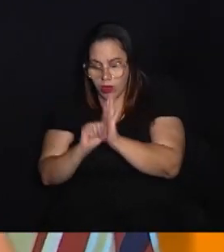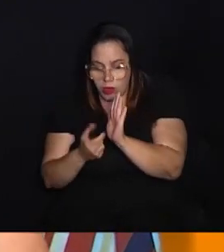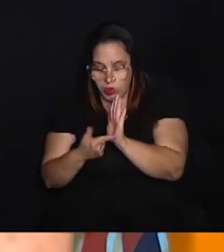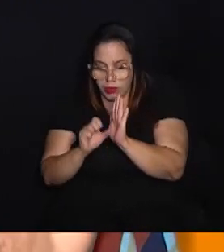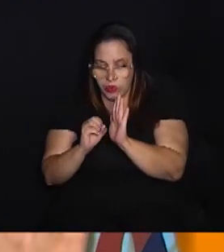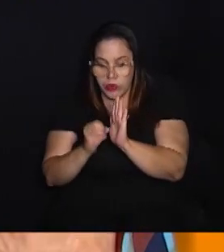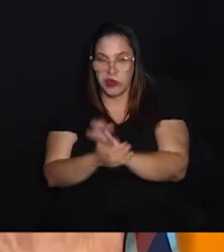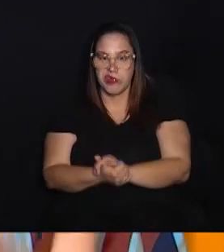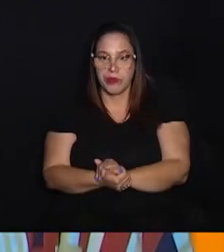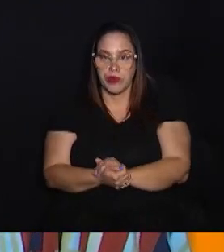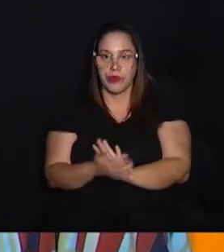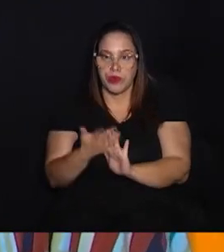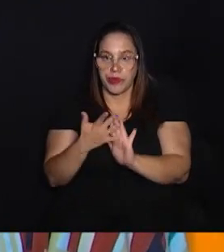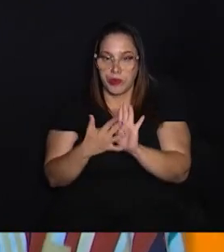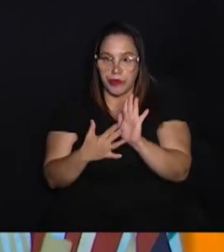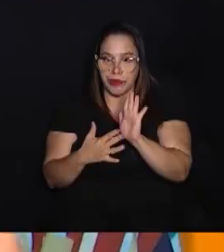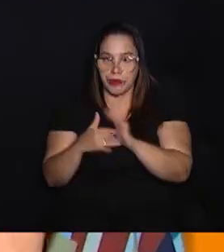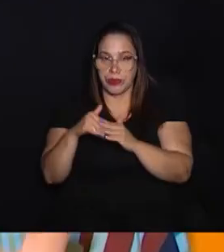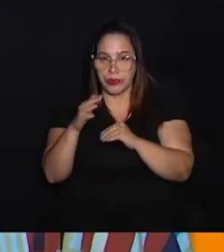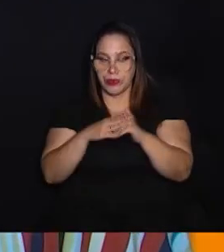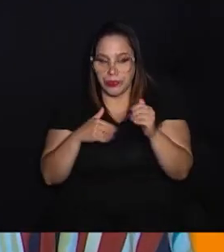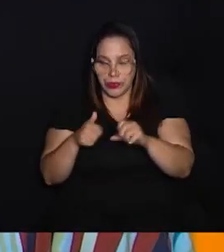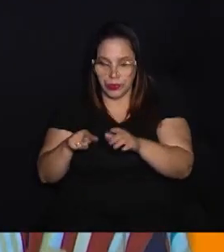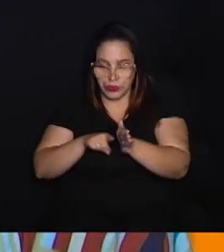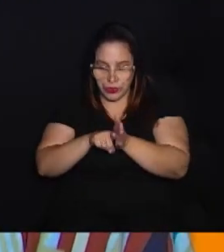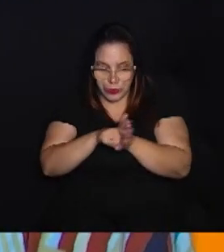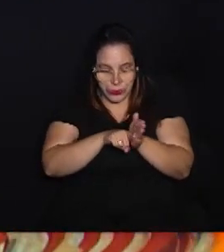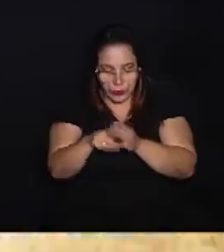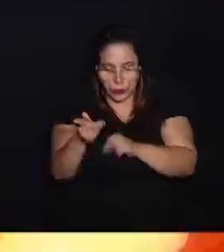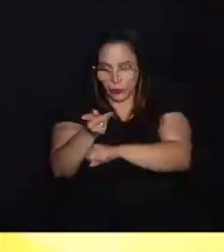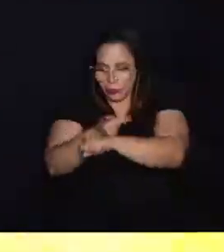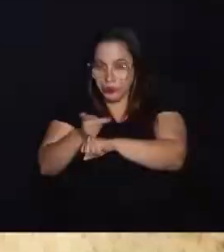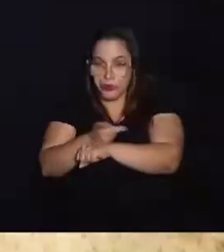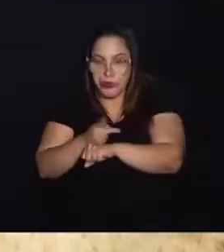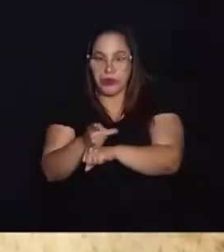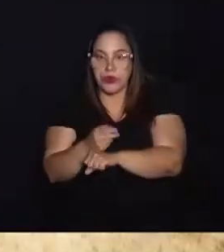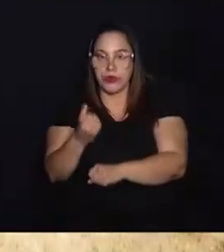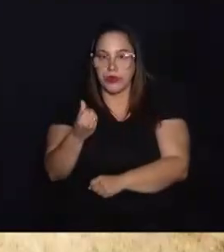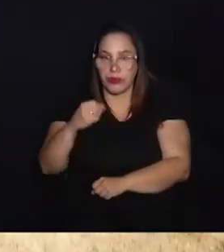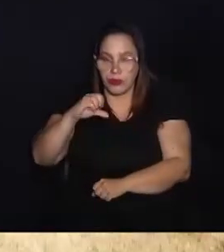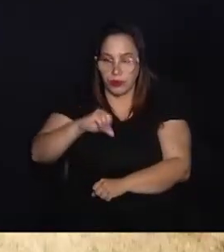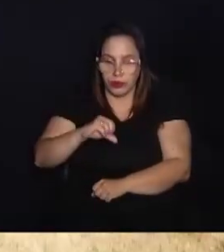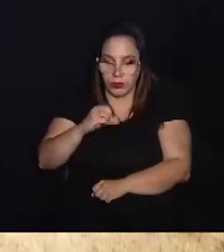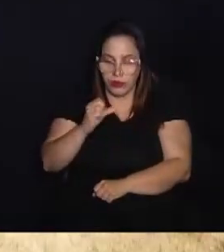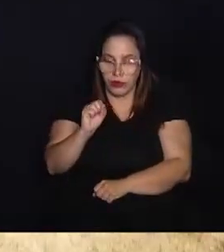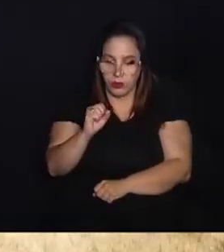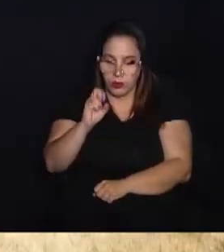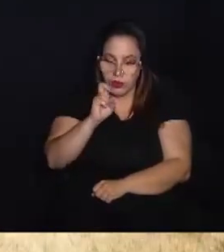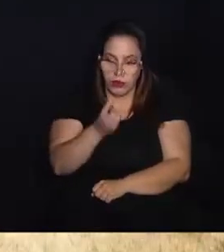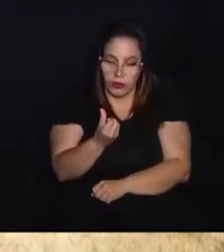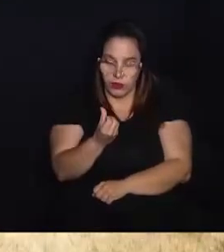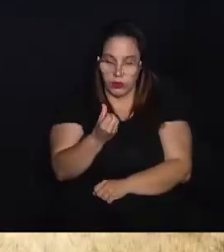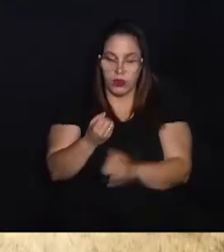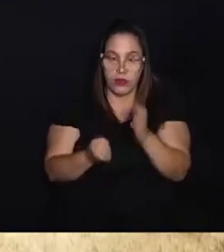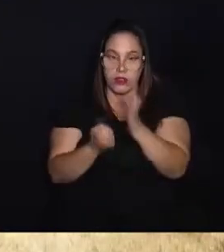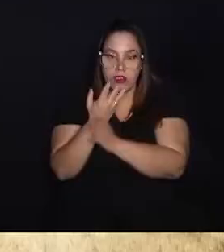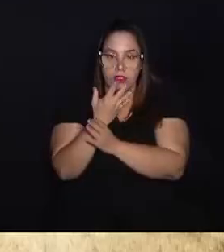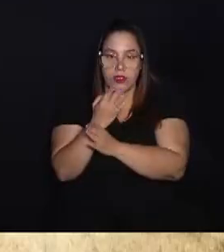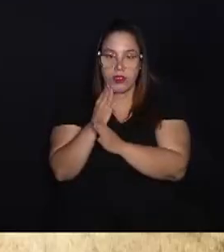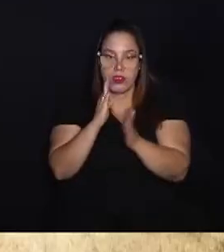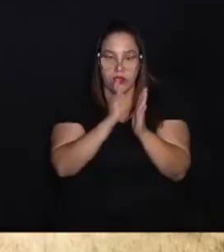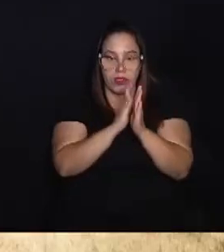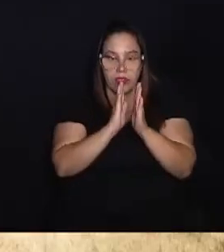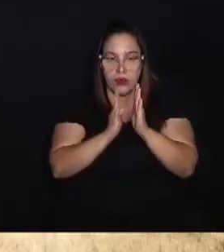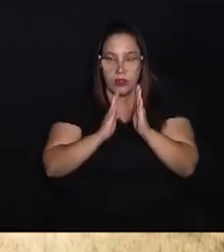né? Então, é um material bastante procurado, bastante pesquisado. Em 1986 foi criada a Biblioteca